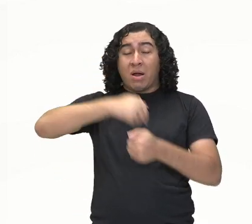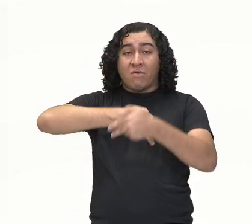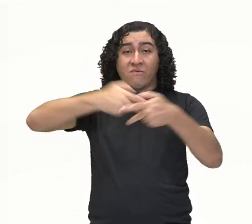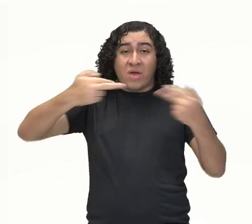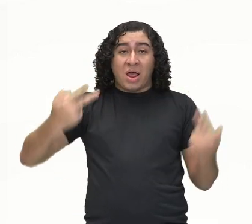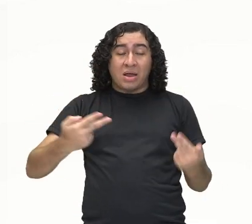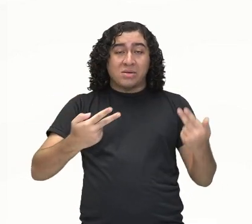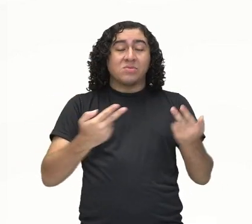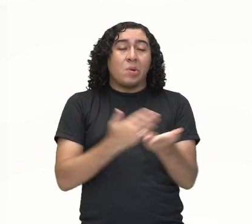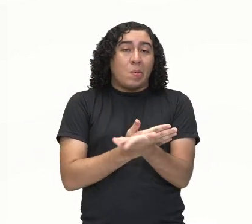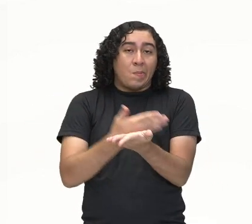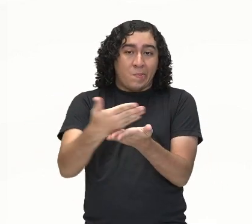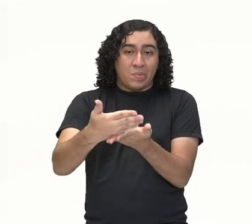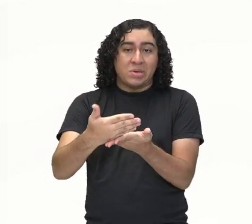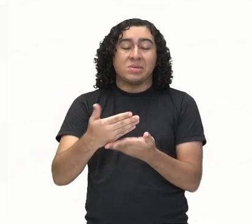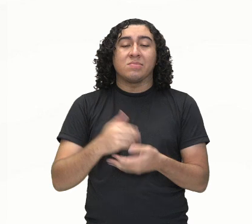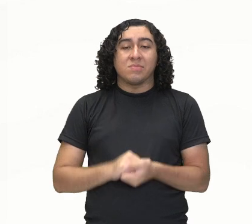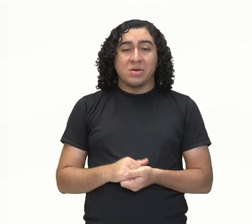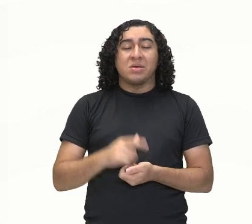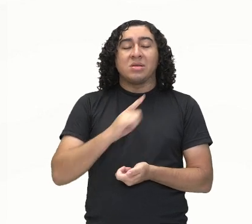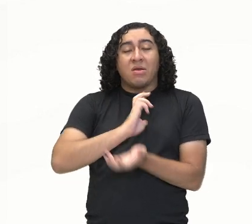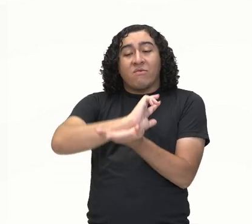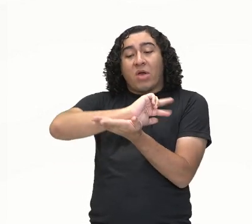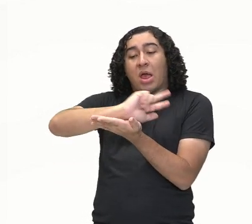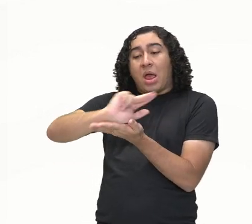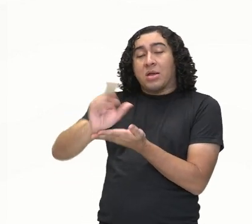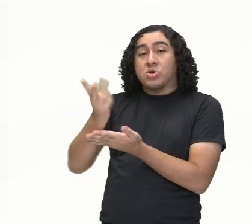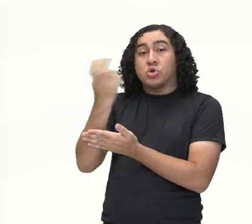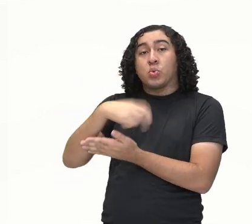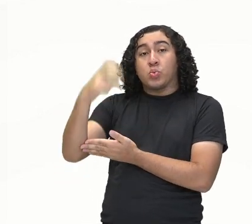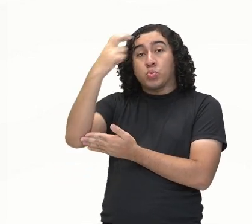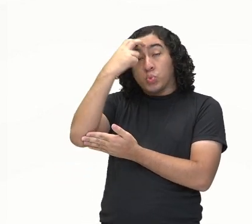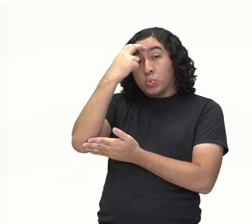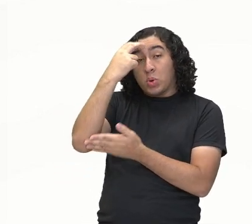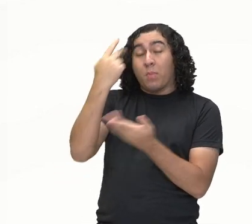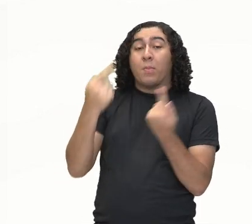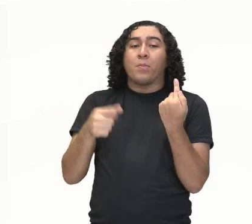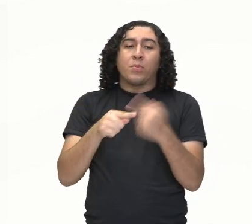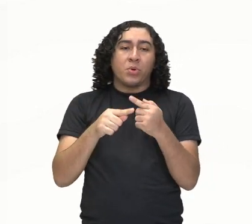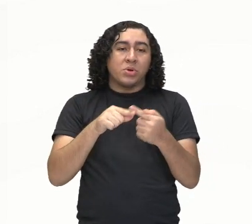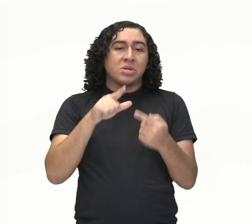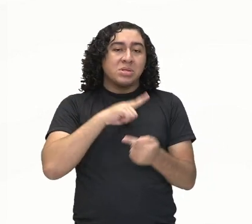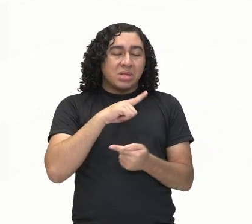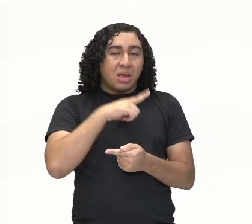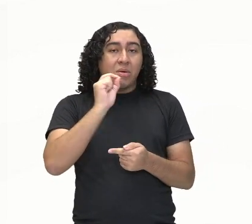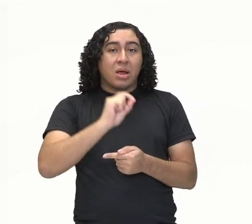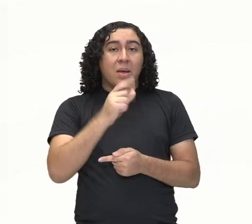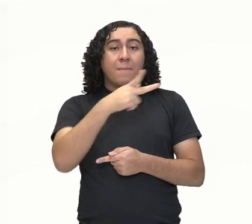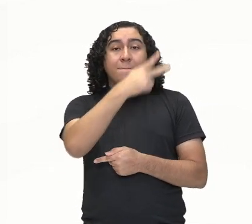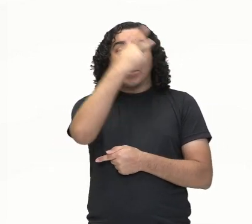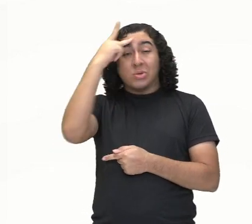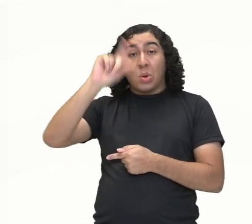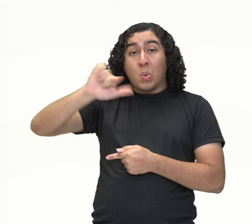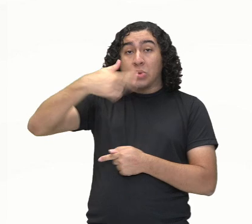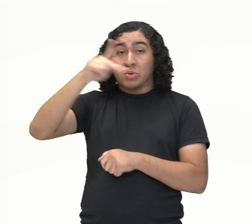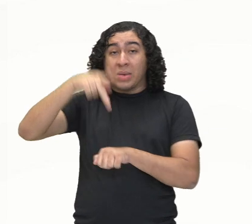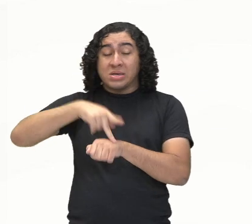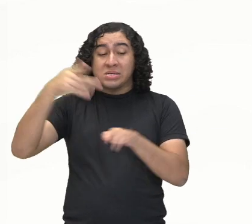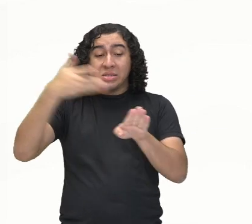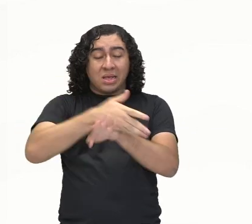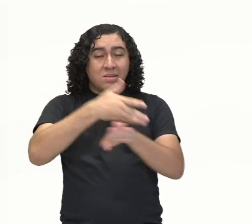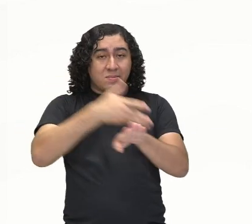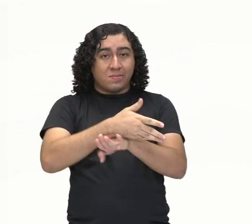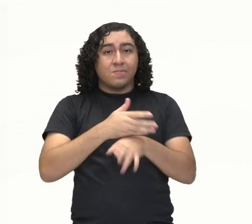Então aqui a gente tem várias culturas, né, devido a essa forte presença de estrangeiros, tá